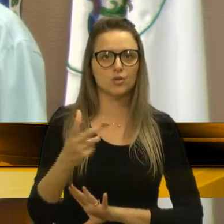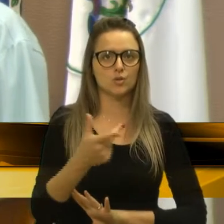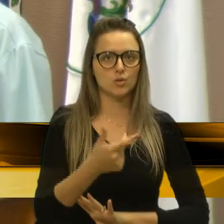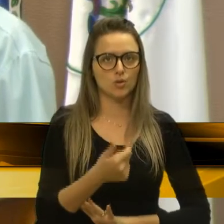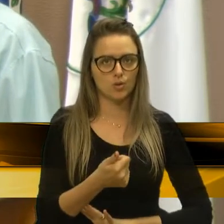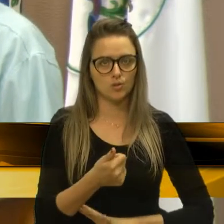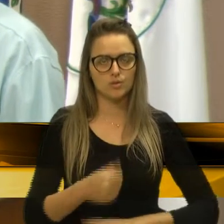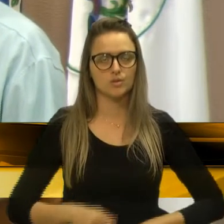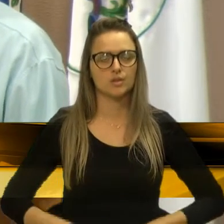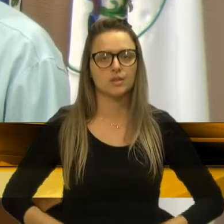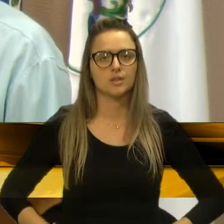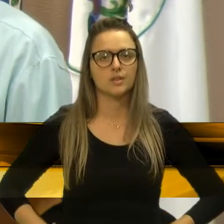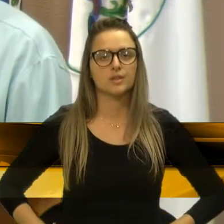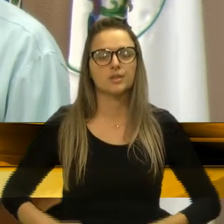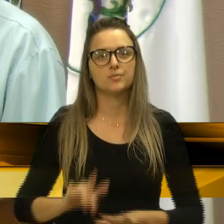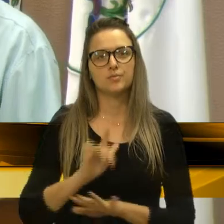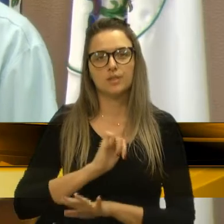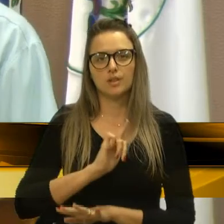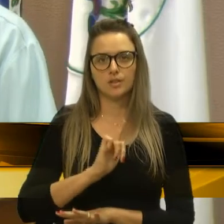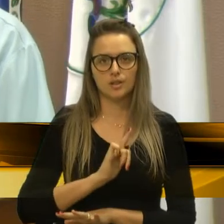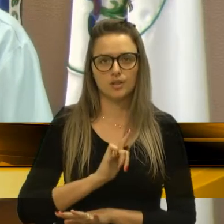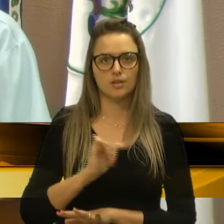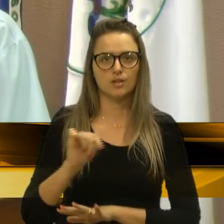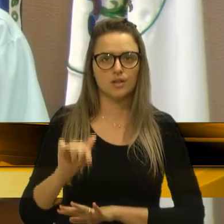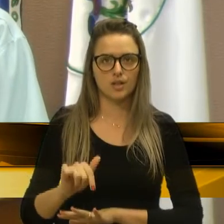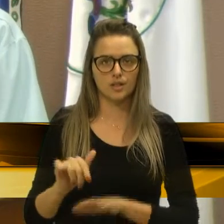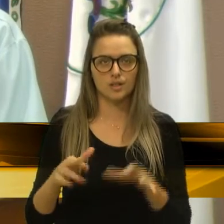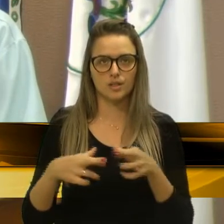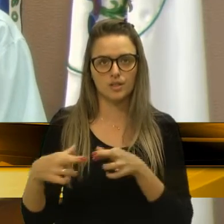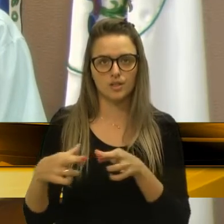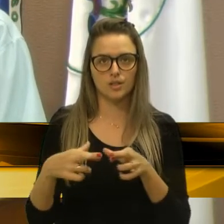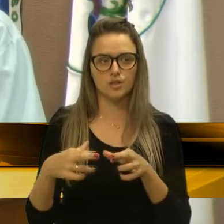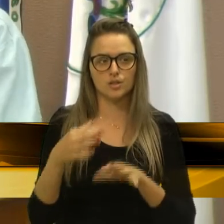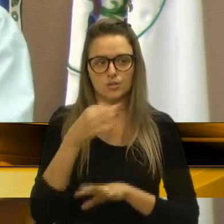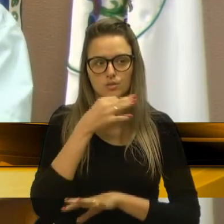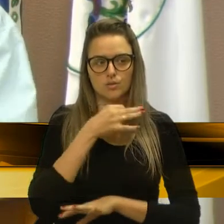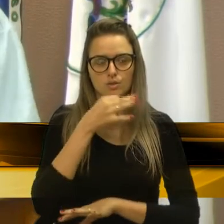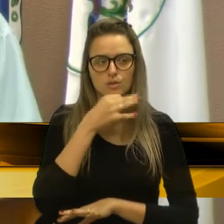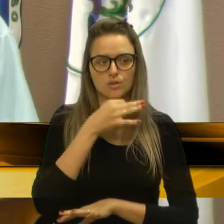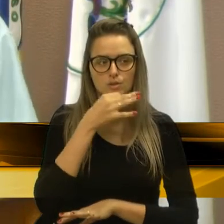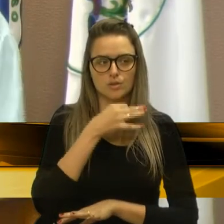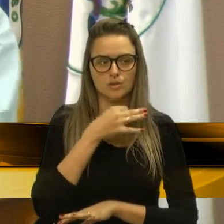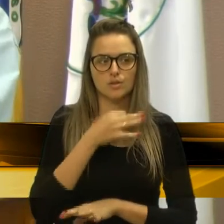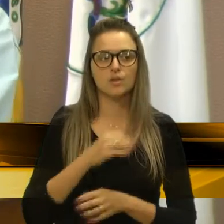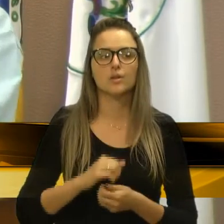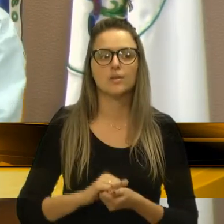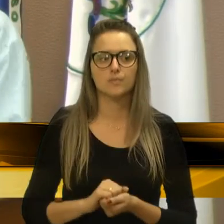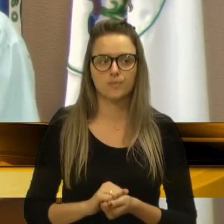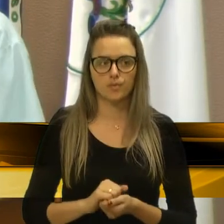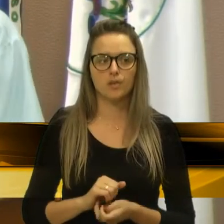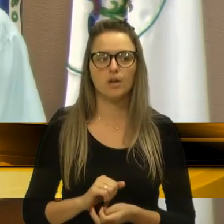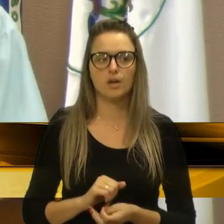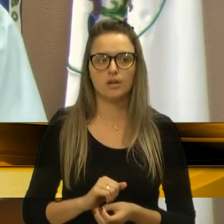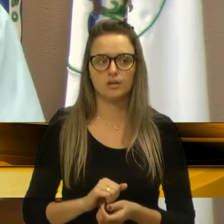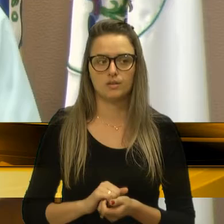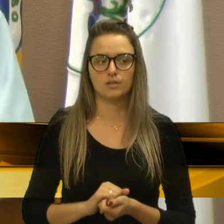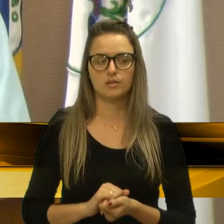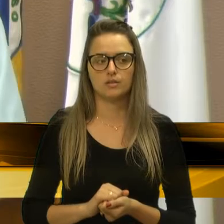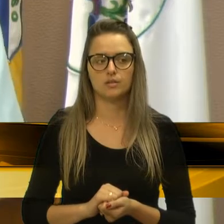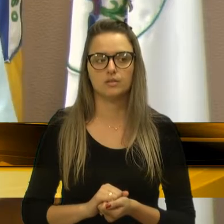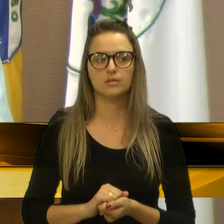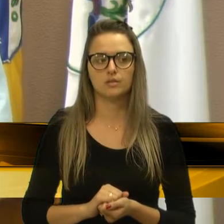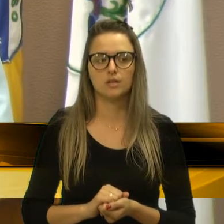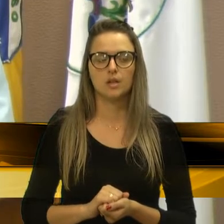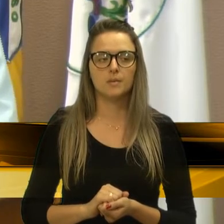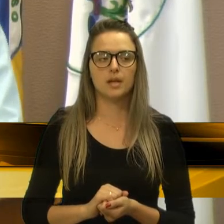distritos que nós temos aqui na nossa região de caxias do sul e assim a cidade como um todo colegas